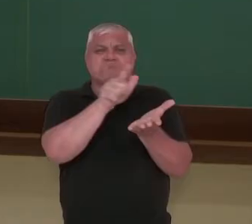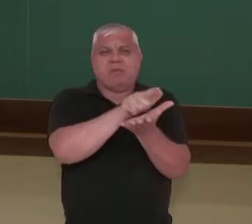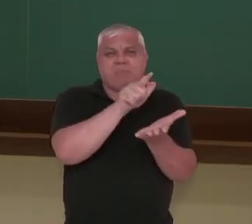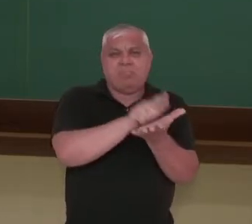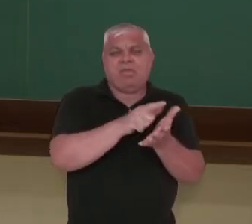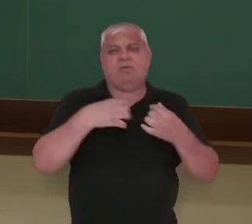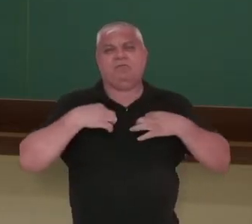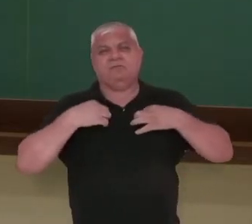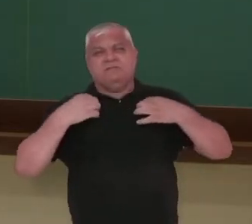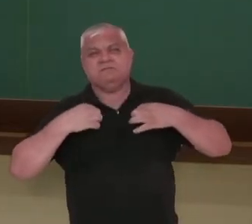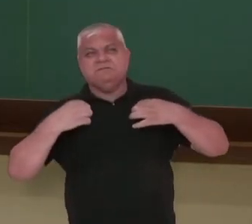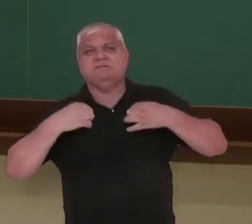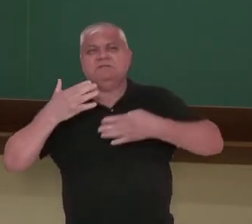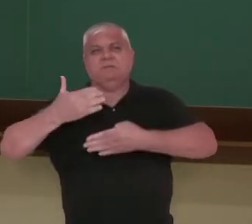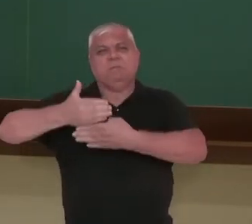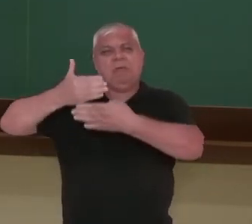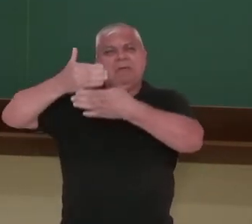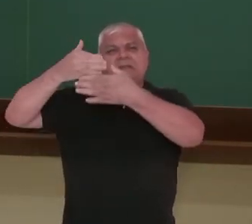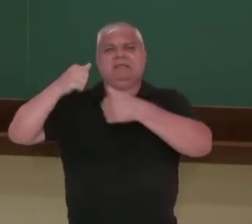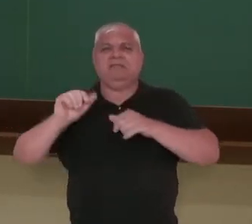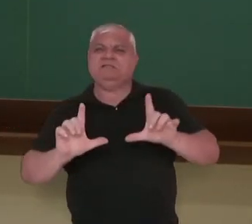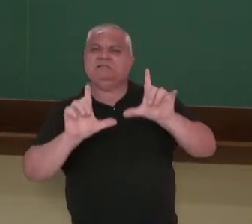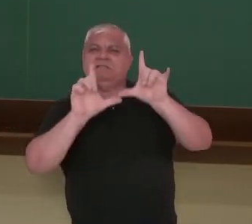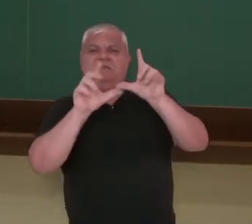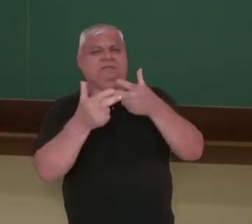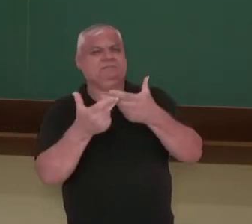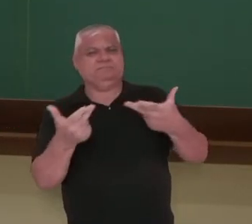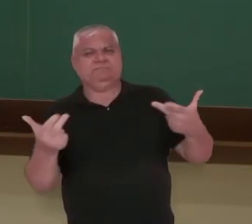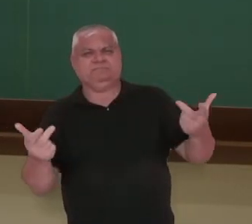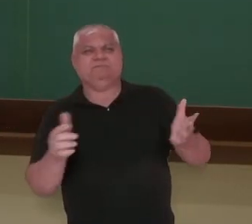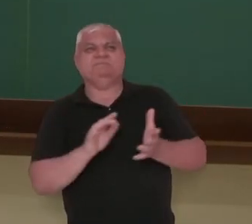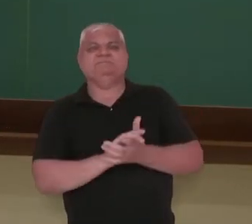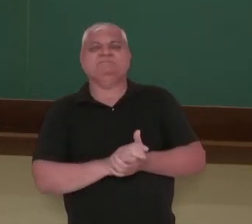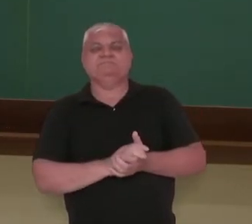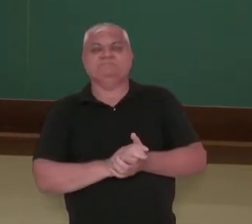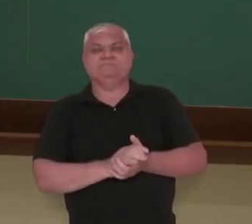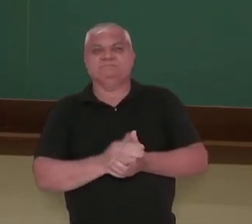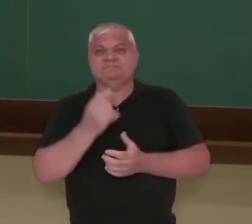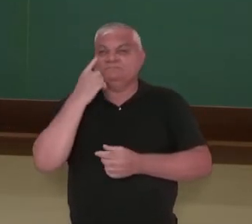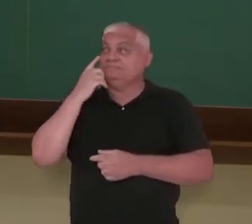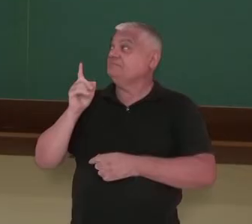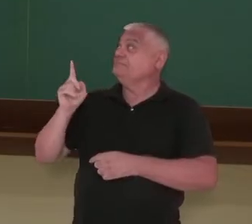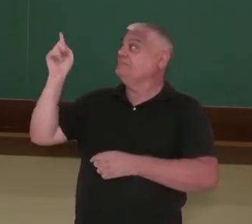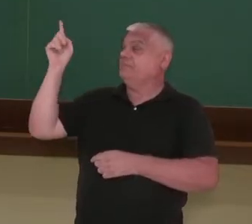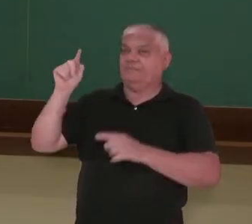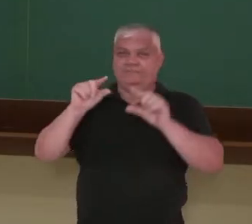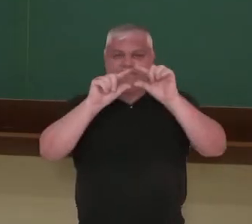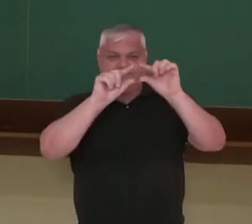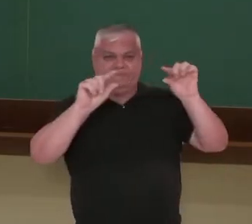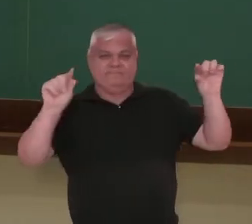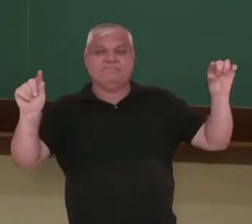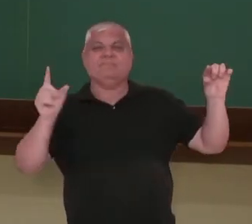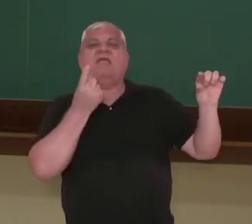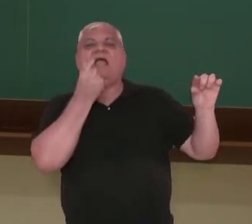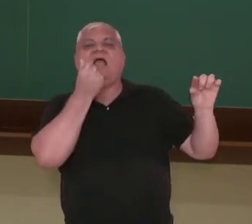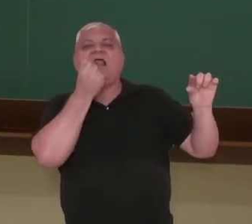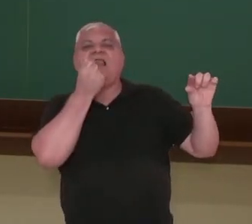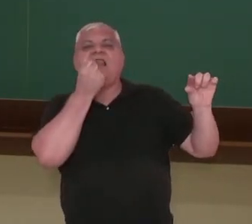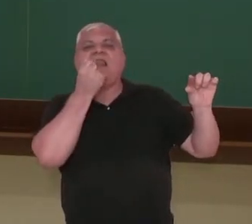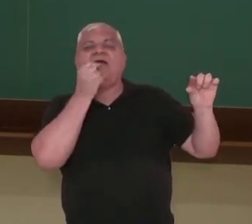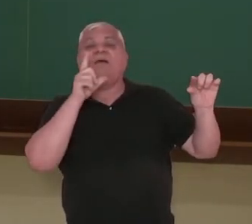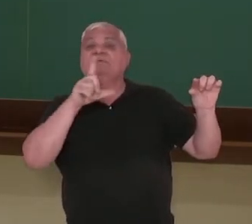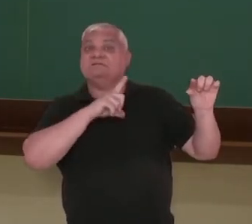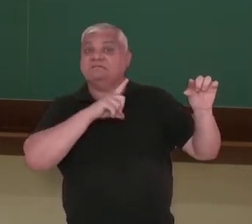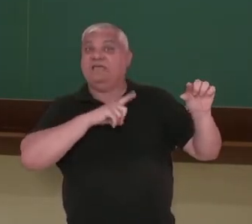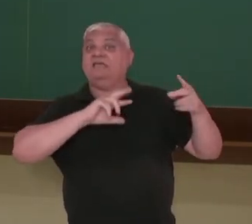tecido, tela, parede e assim consequentemente. E dentro da questão de lápis que eu falei para vocês, os lápis graduados, nós temos